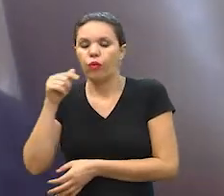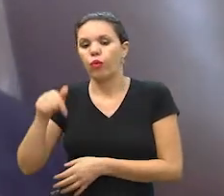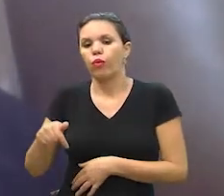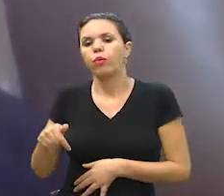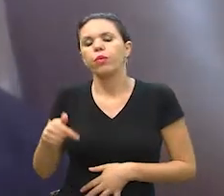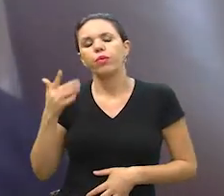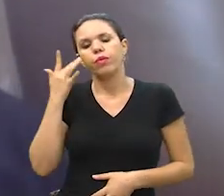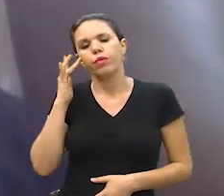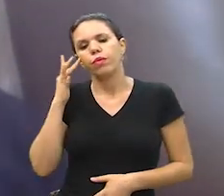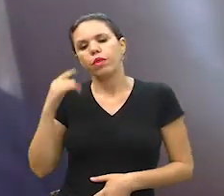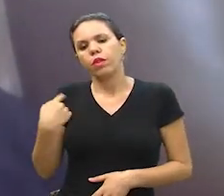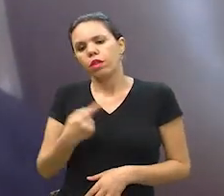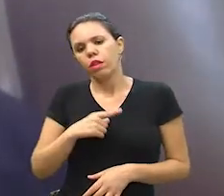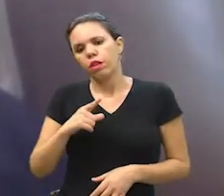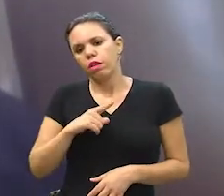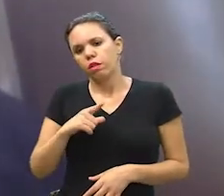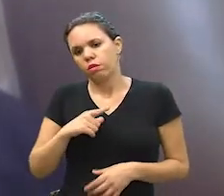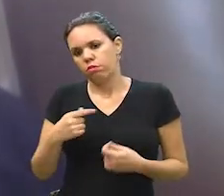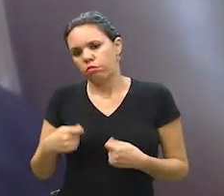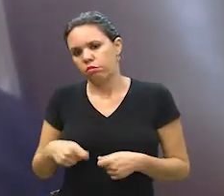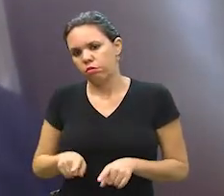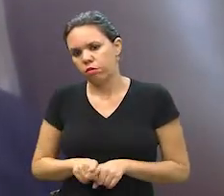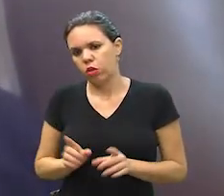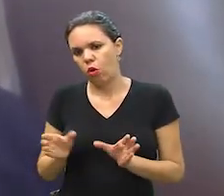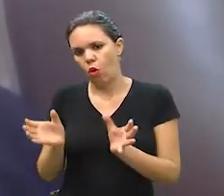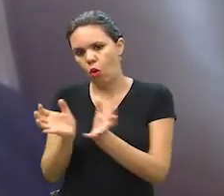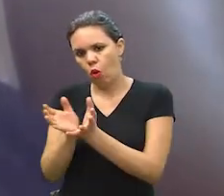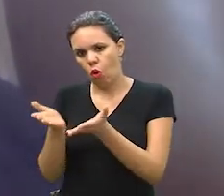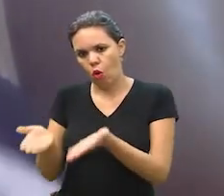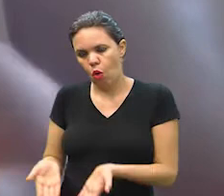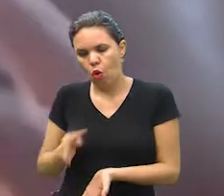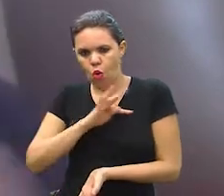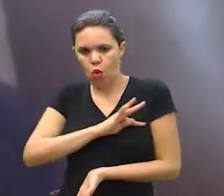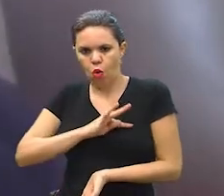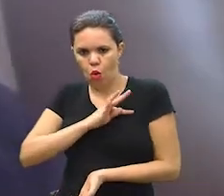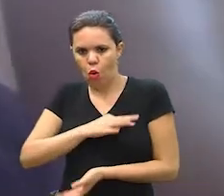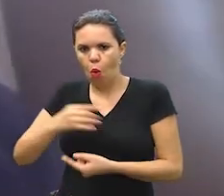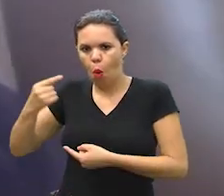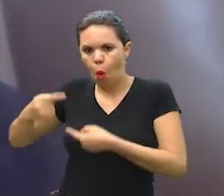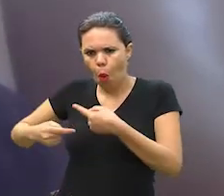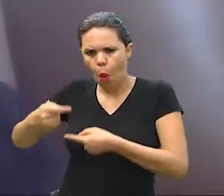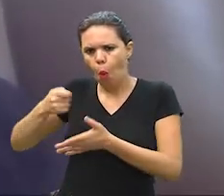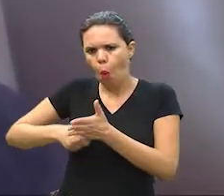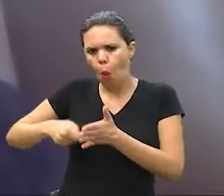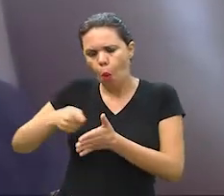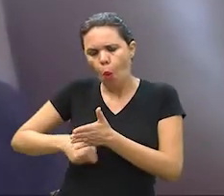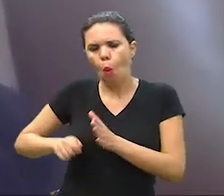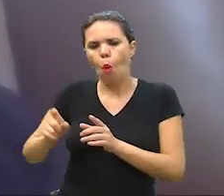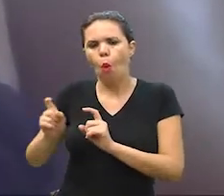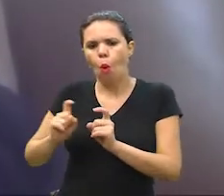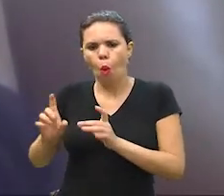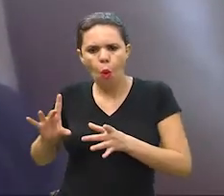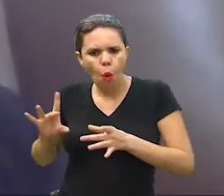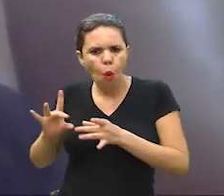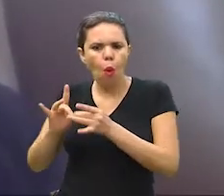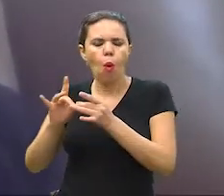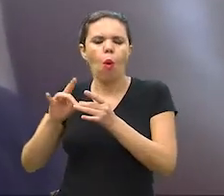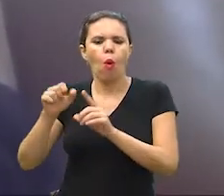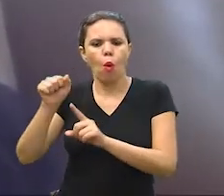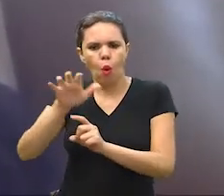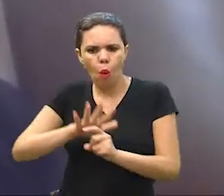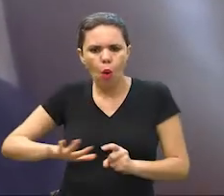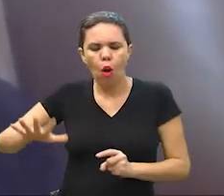estou achando é que a gente tinha que ter um comitê técnico-político, chamaria, que reúna as forças da